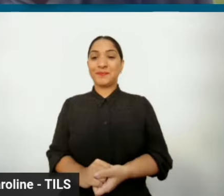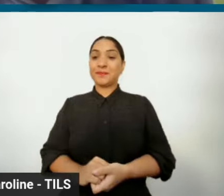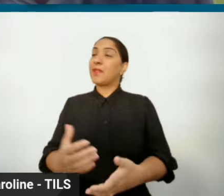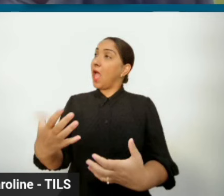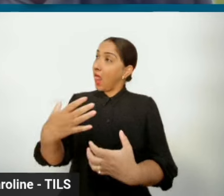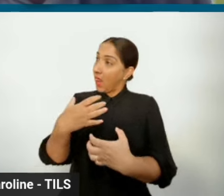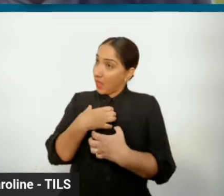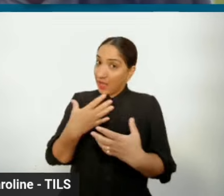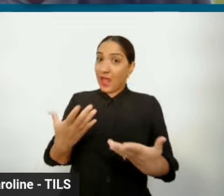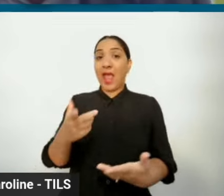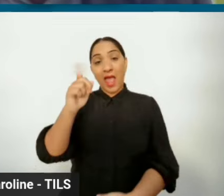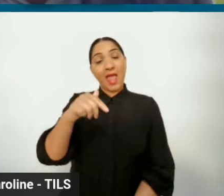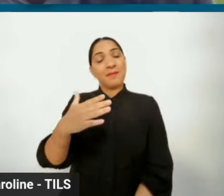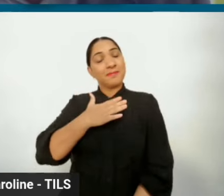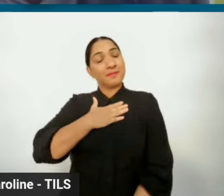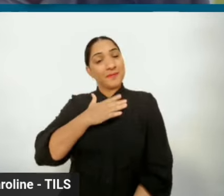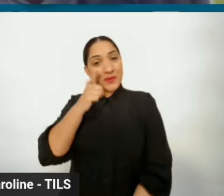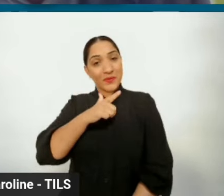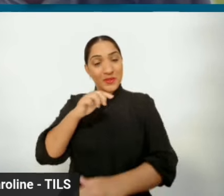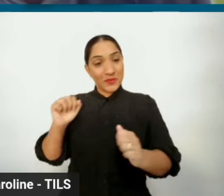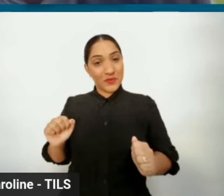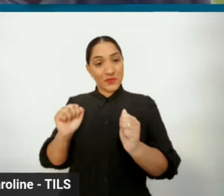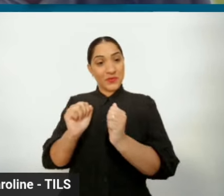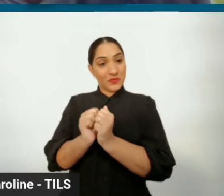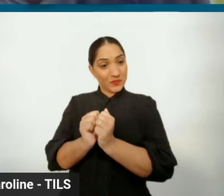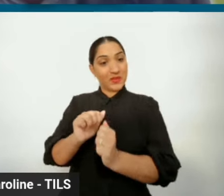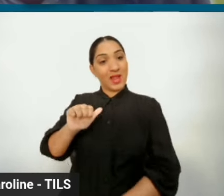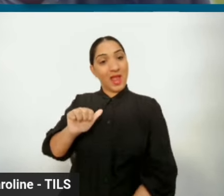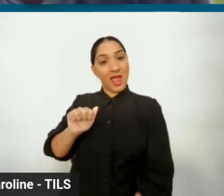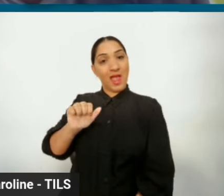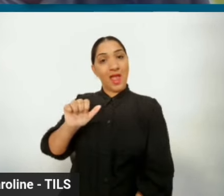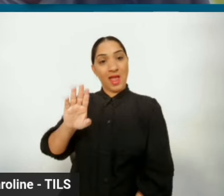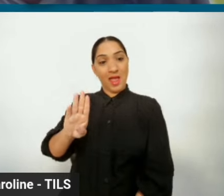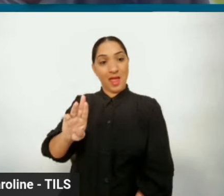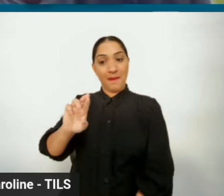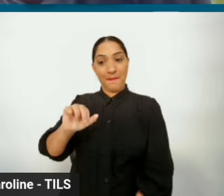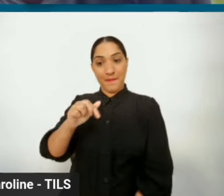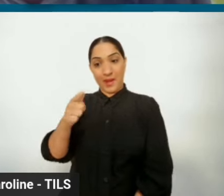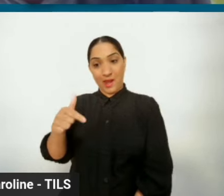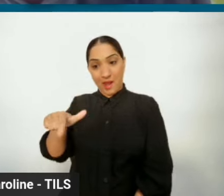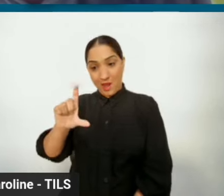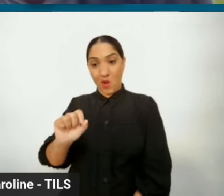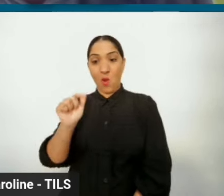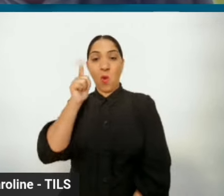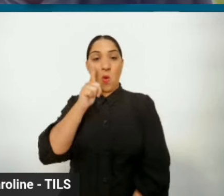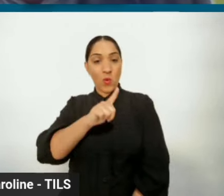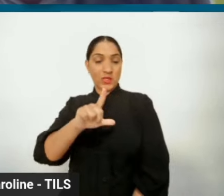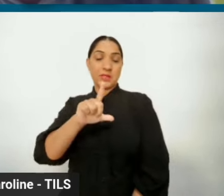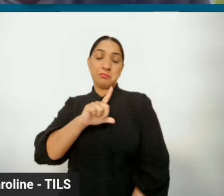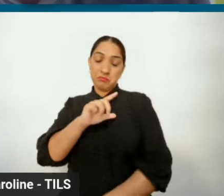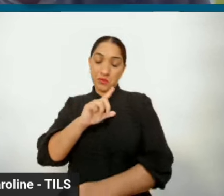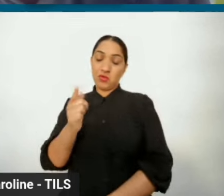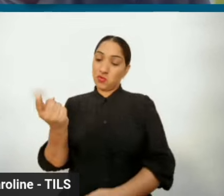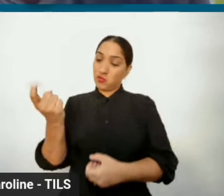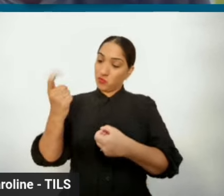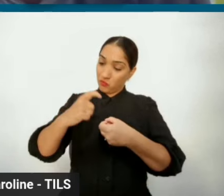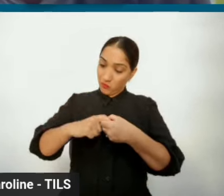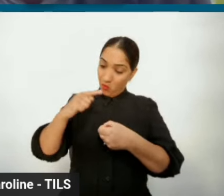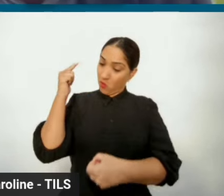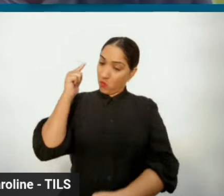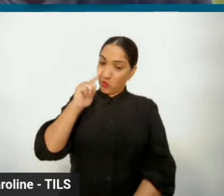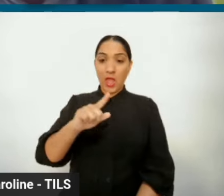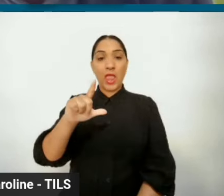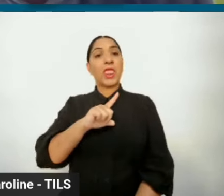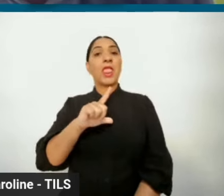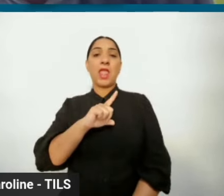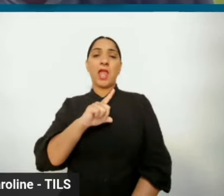Alegria é toda minha, Abrão. Mais uma vez, de volta a esse seu importante programa,